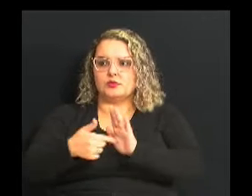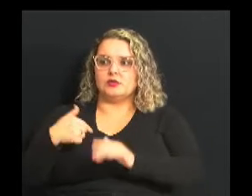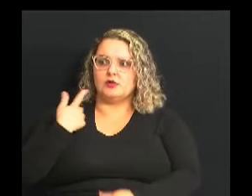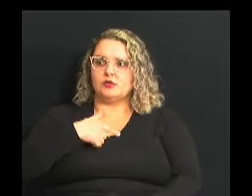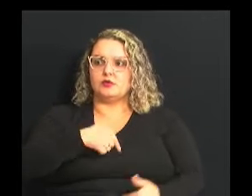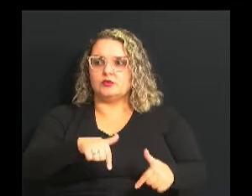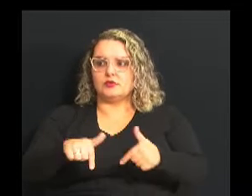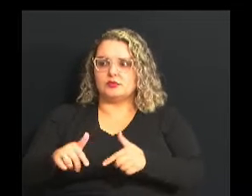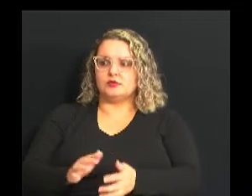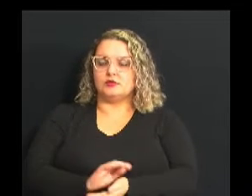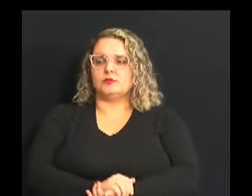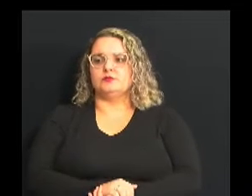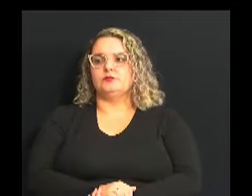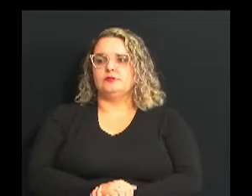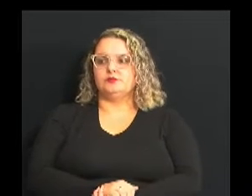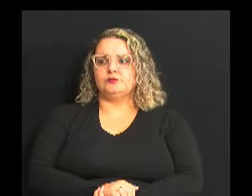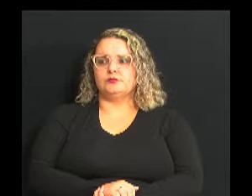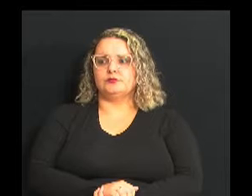A gente,